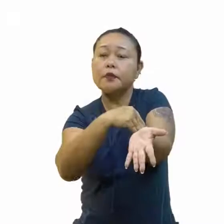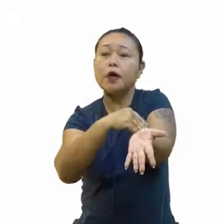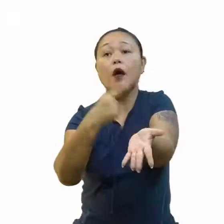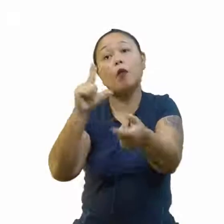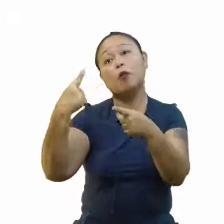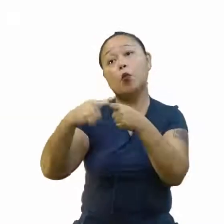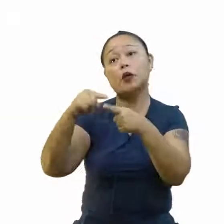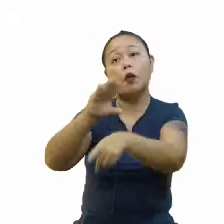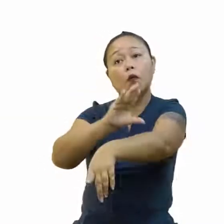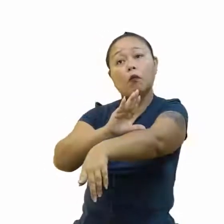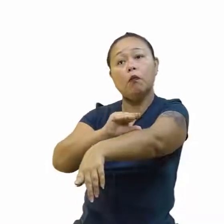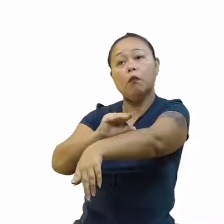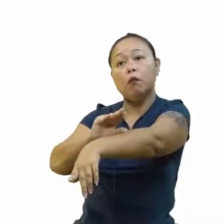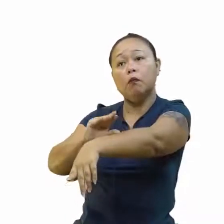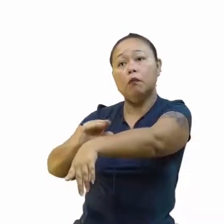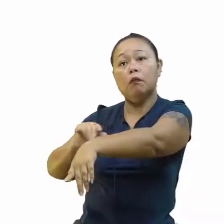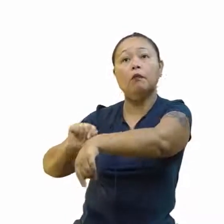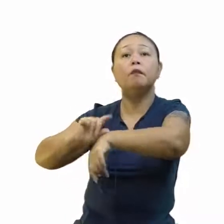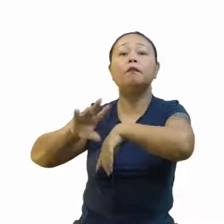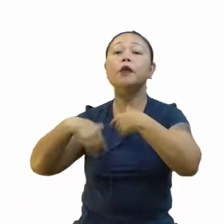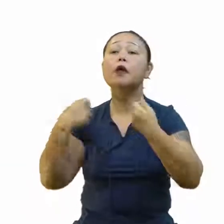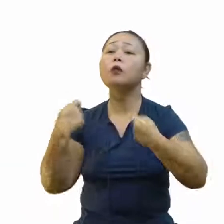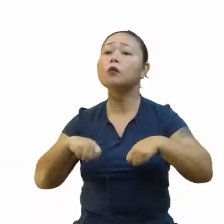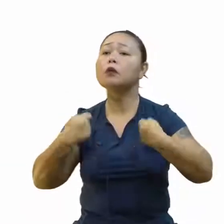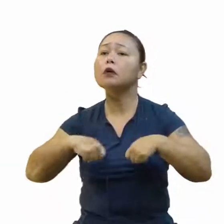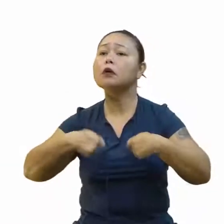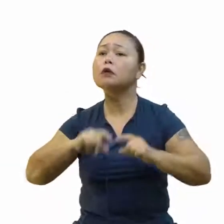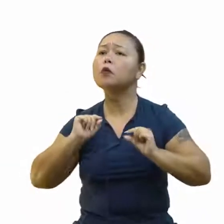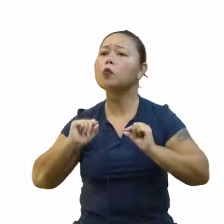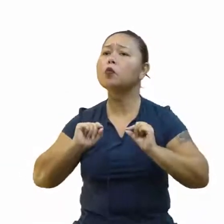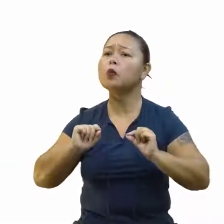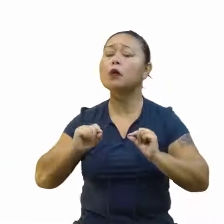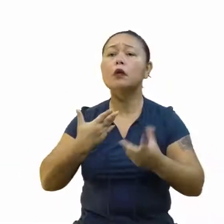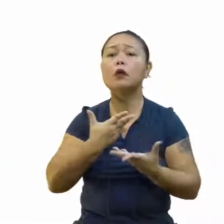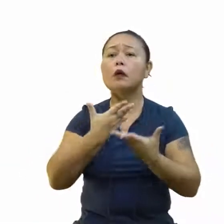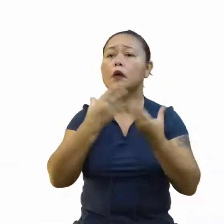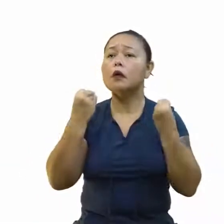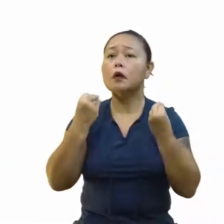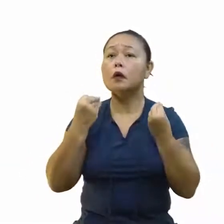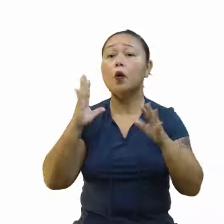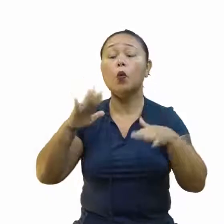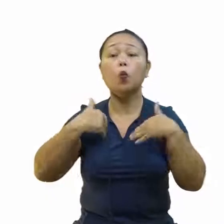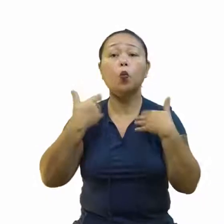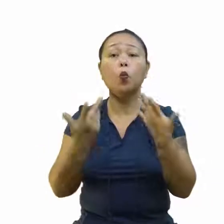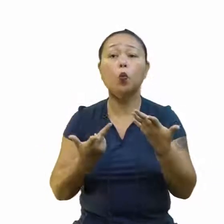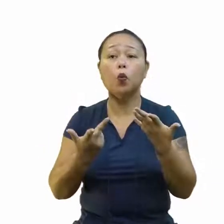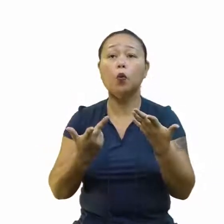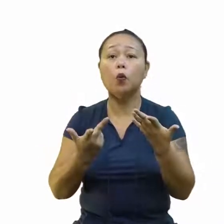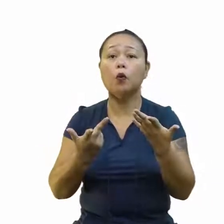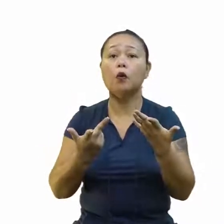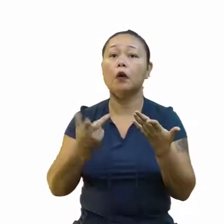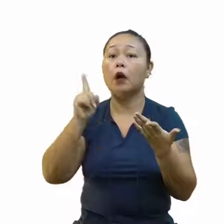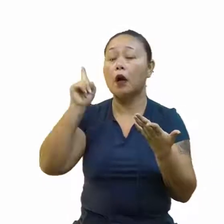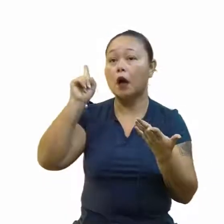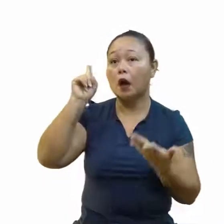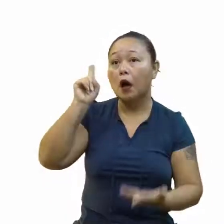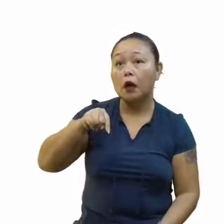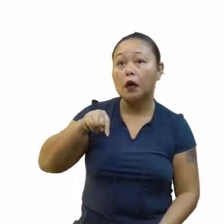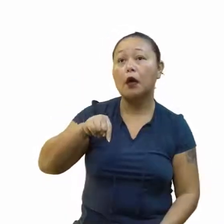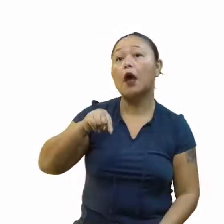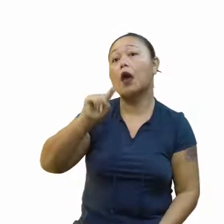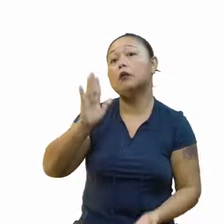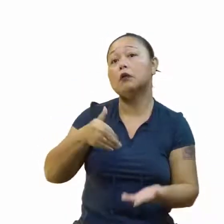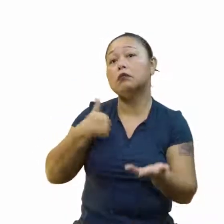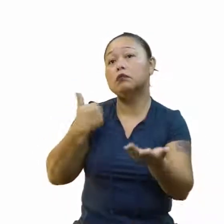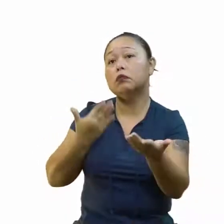gordura. E aí o que a gente precisa não esquecer? Quando eu falo de hipertensão, eu